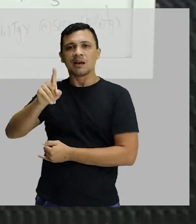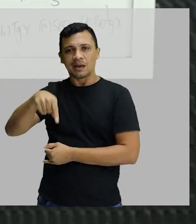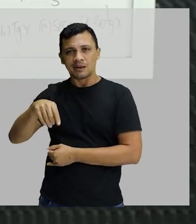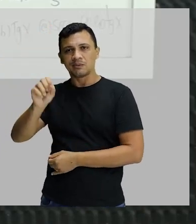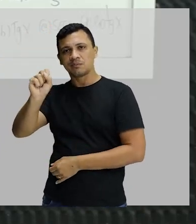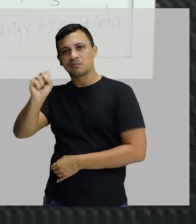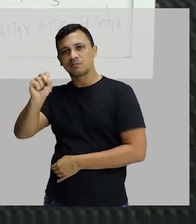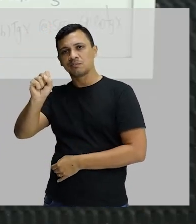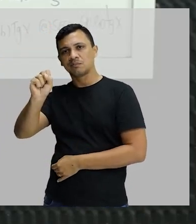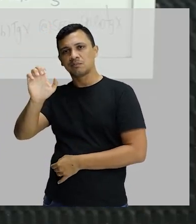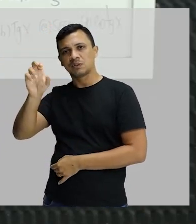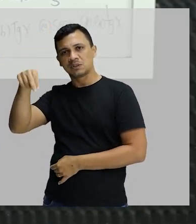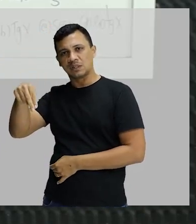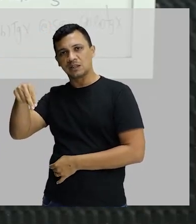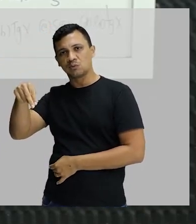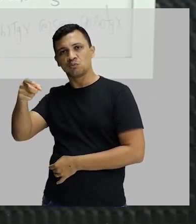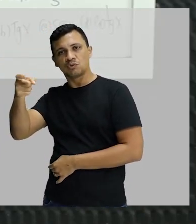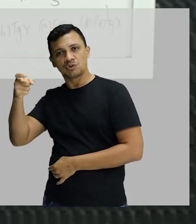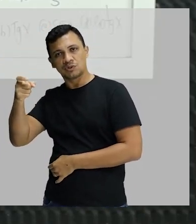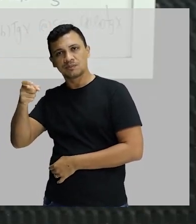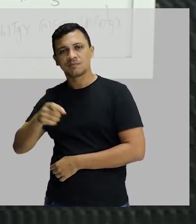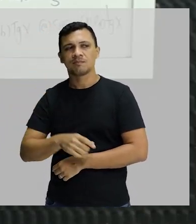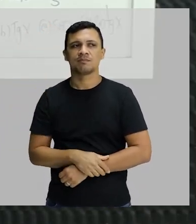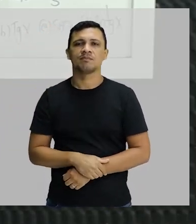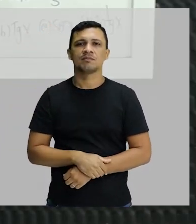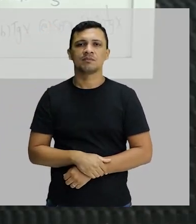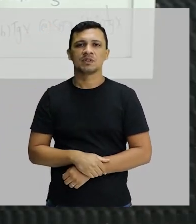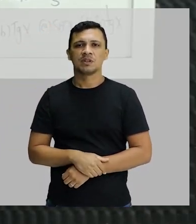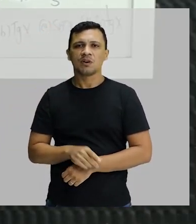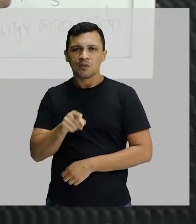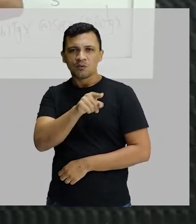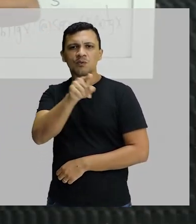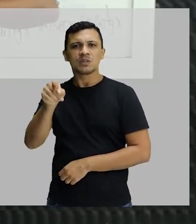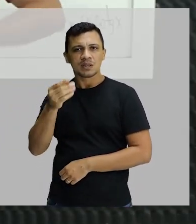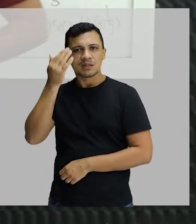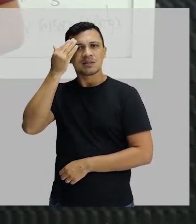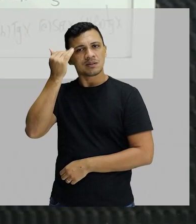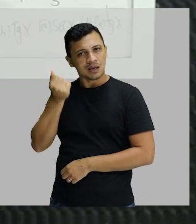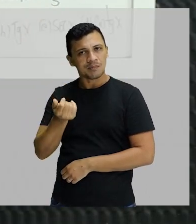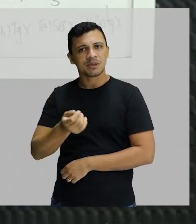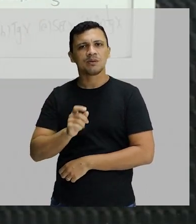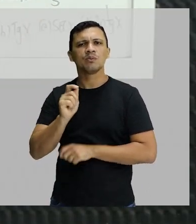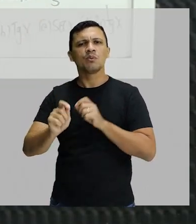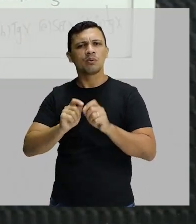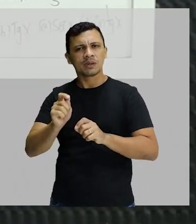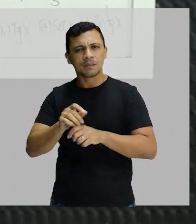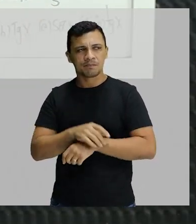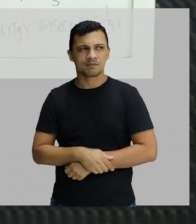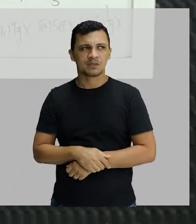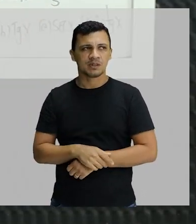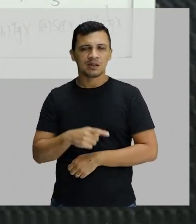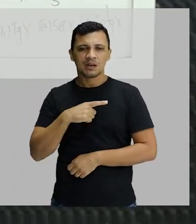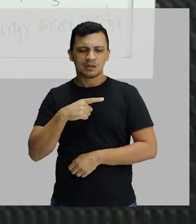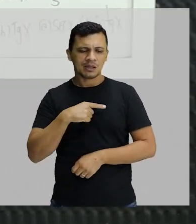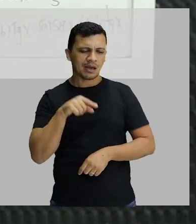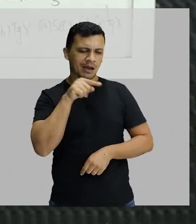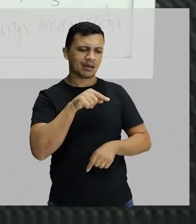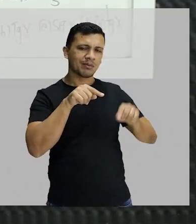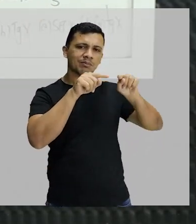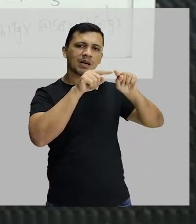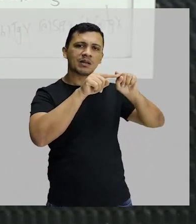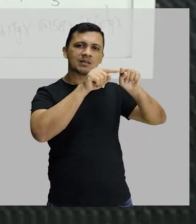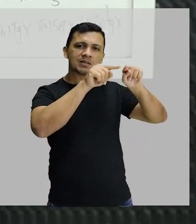seno de x. E vocês sabem também que essa circunferência é